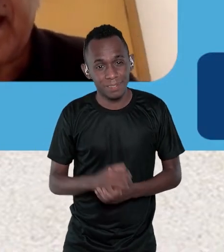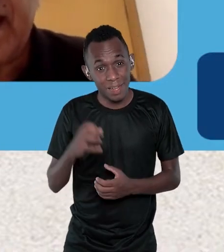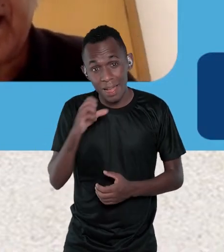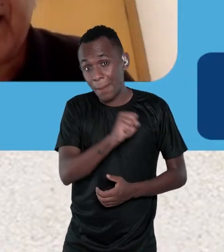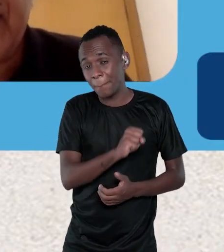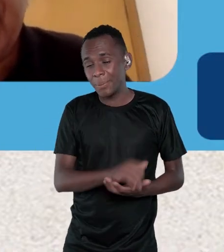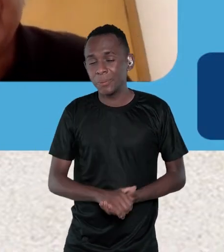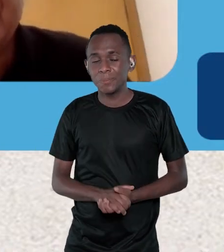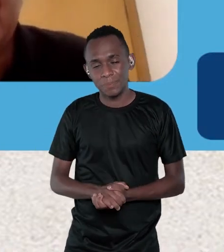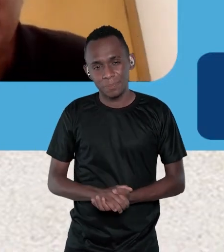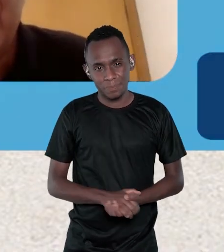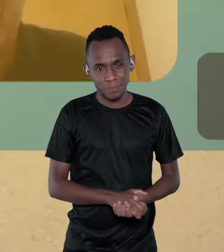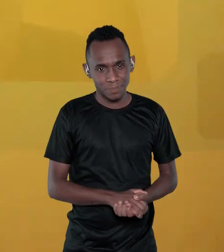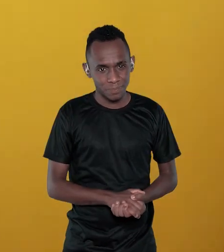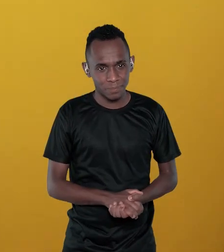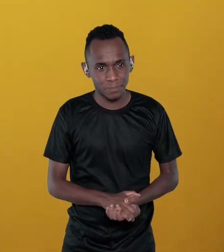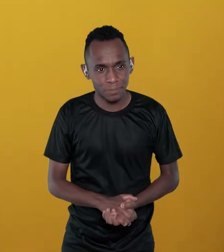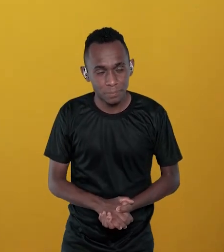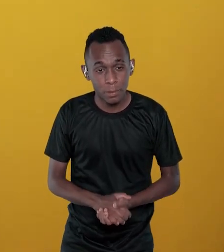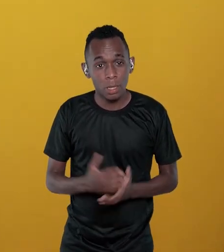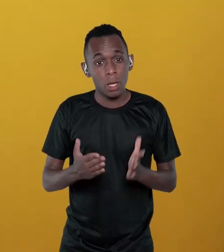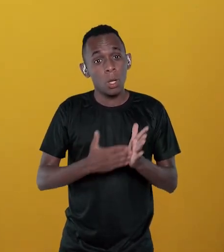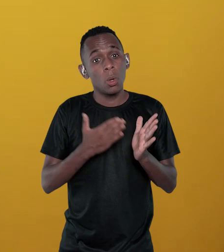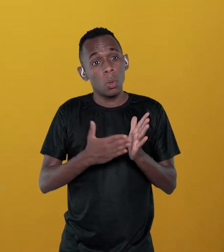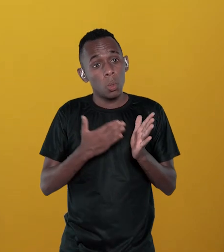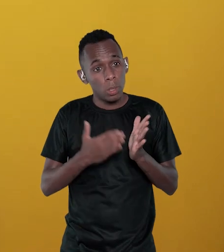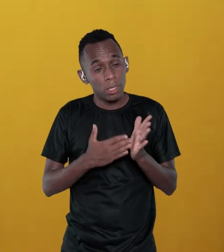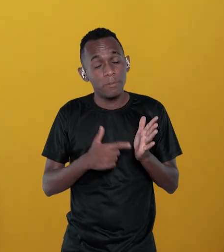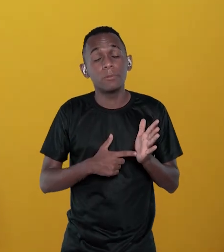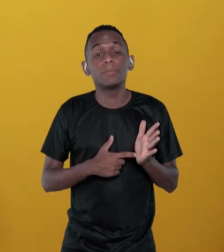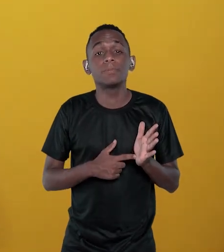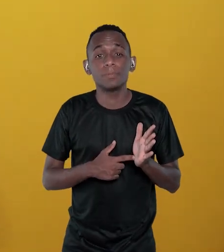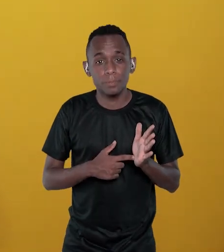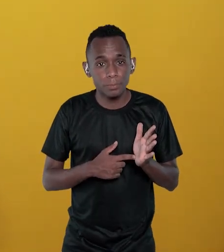tem que trazer essa Correr, né? poesia aqui.